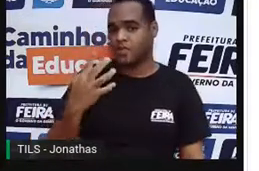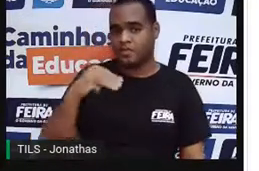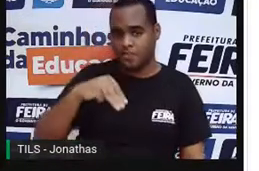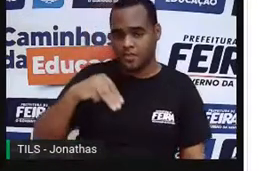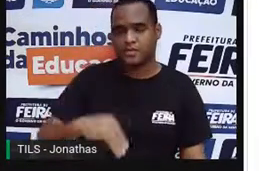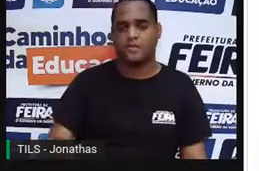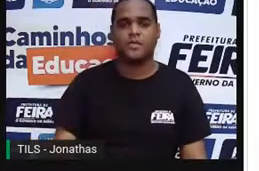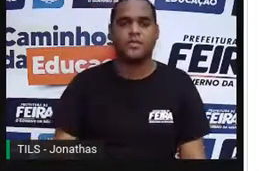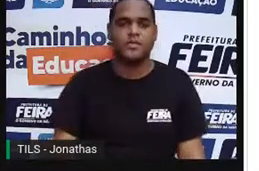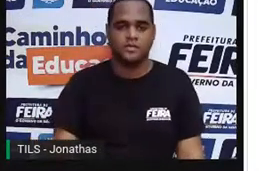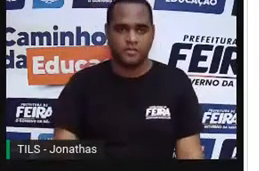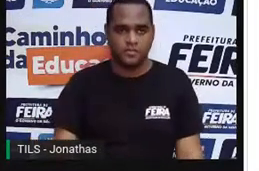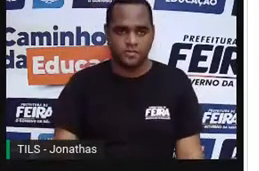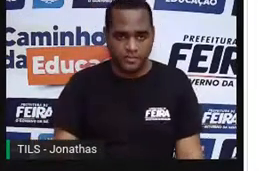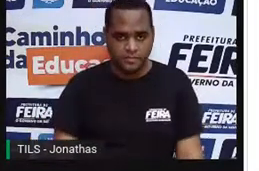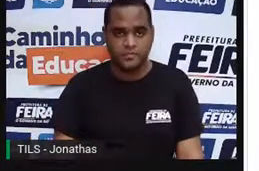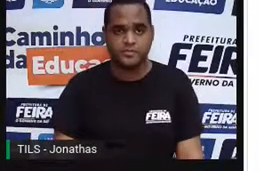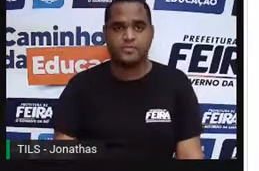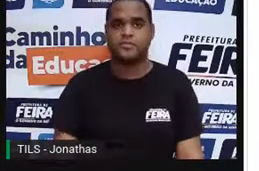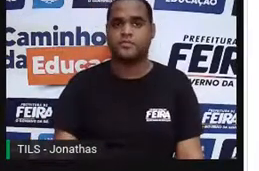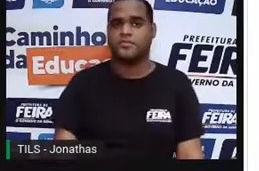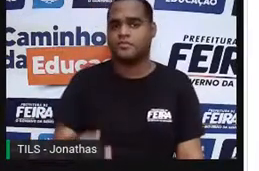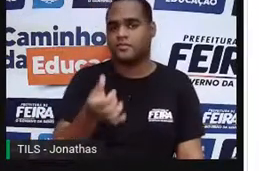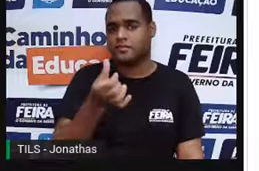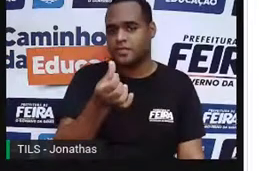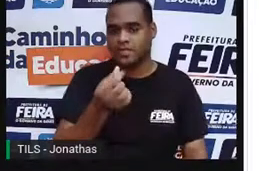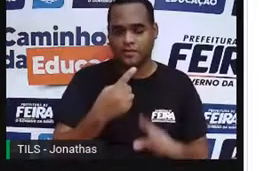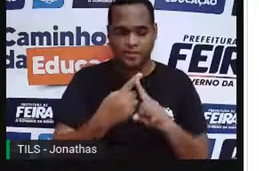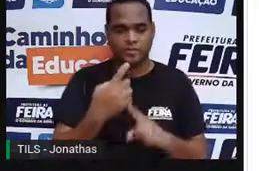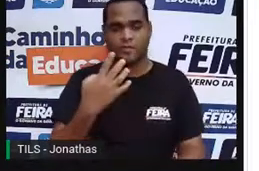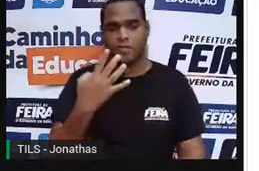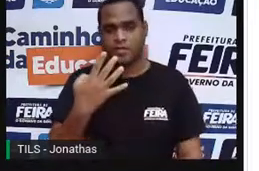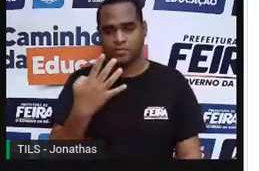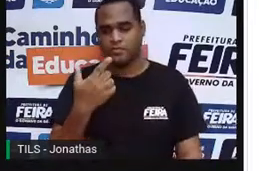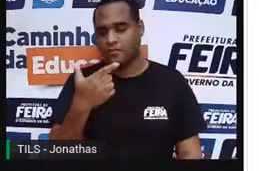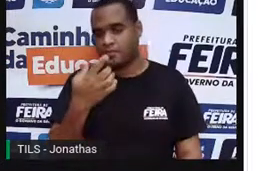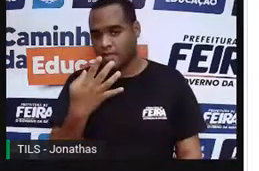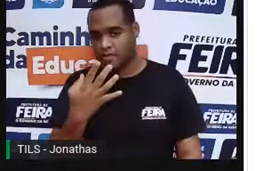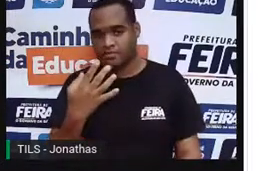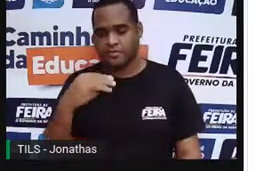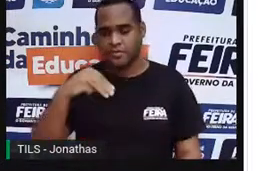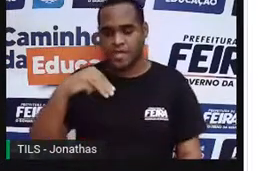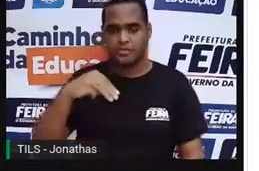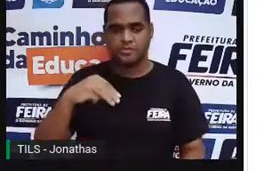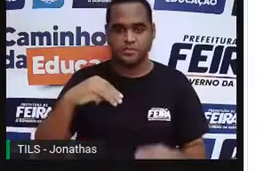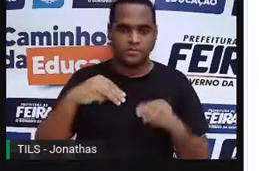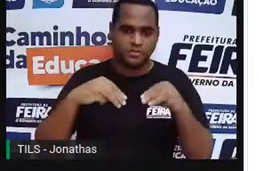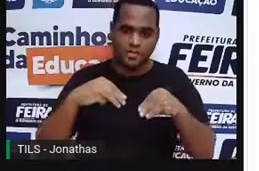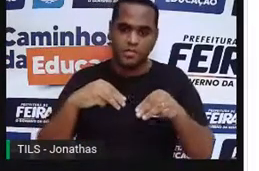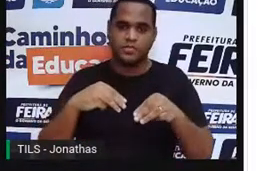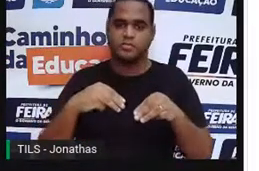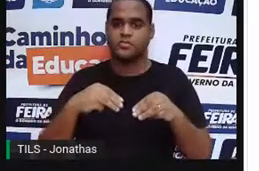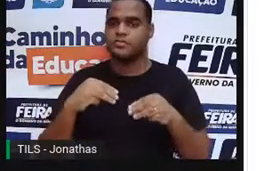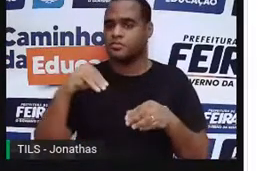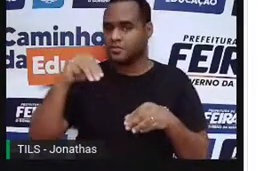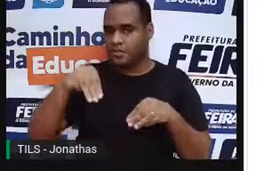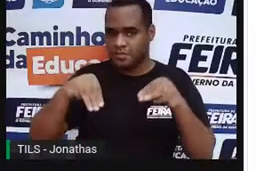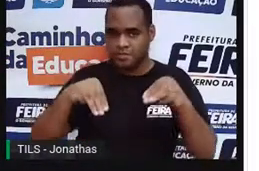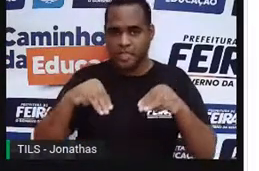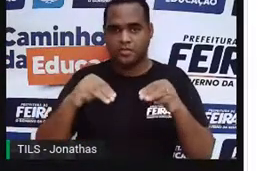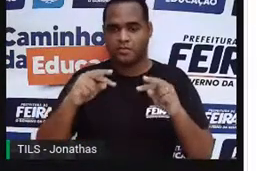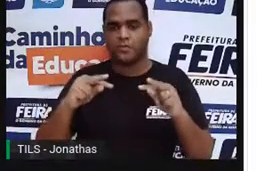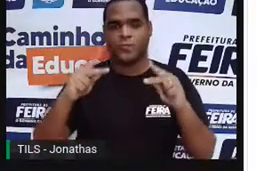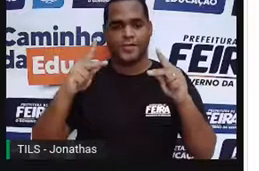e a 6 x 4 mil 24 metros x metros em metros